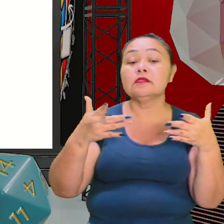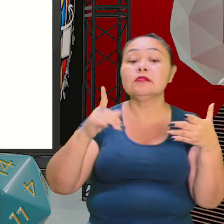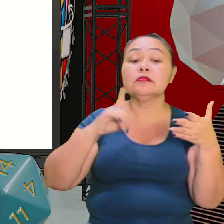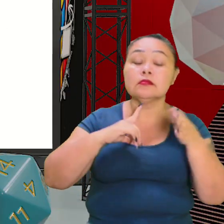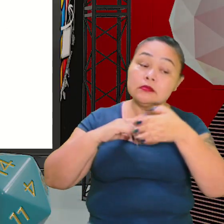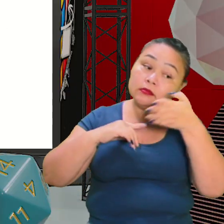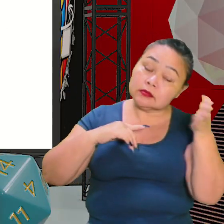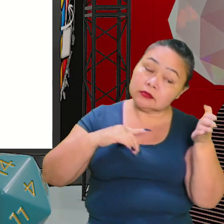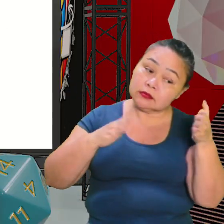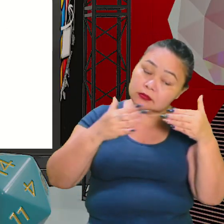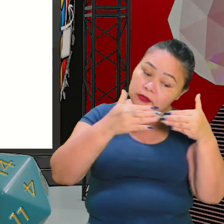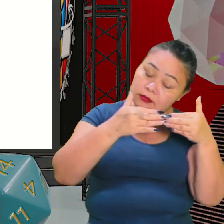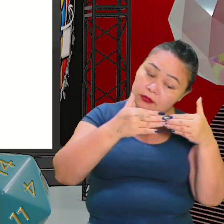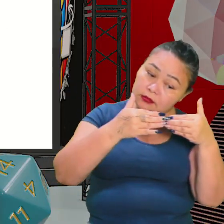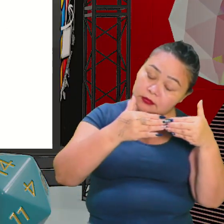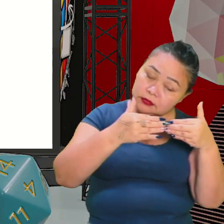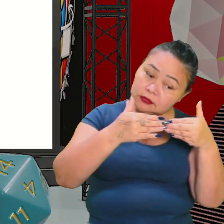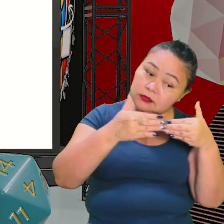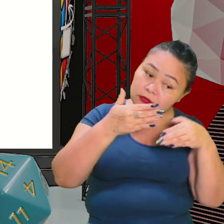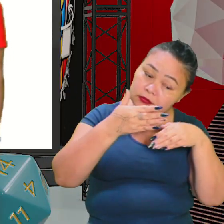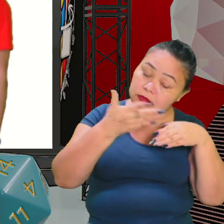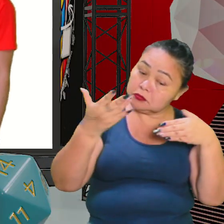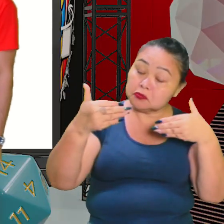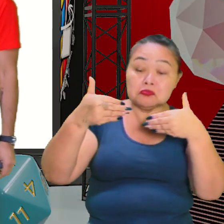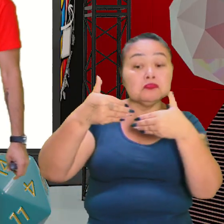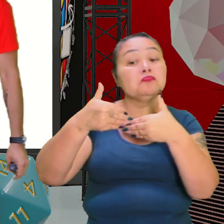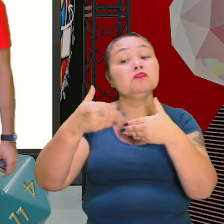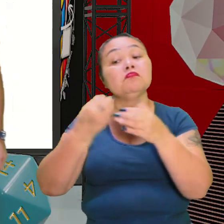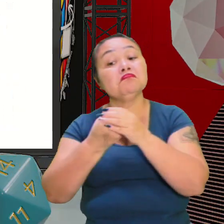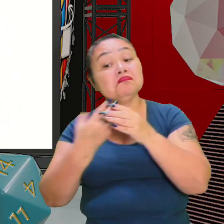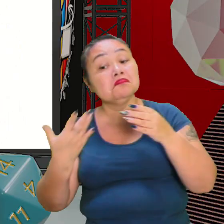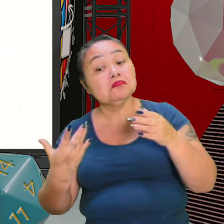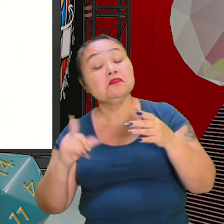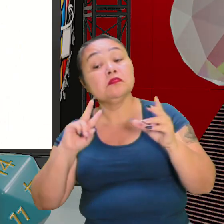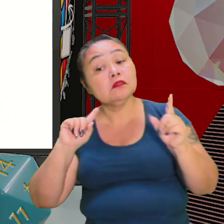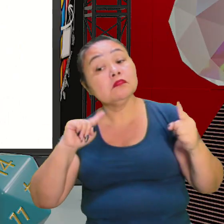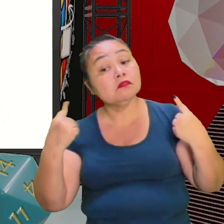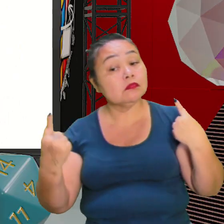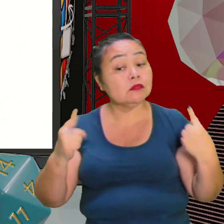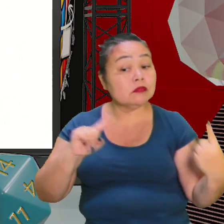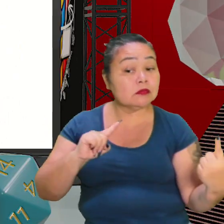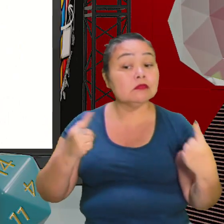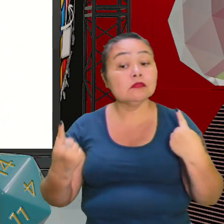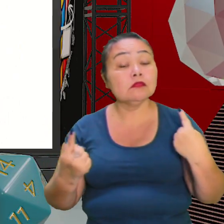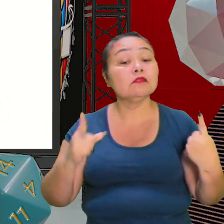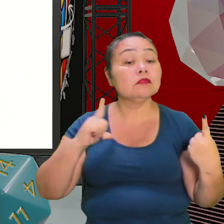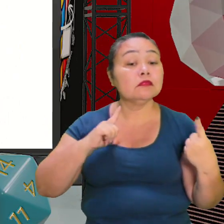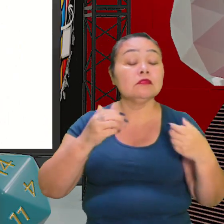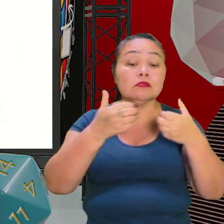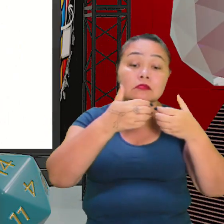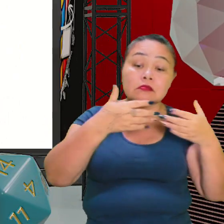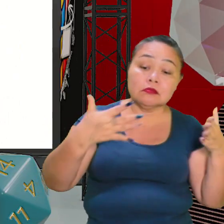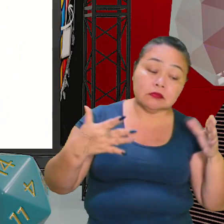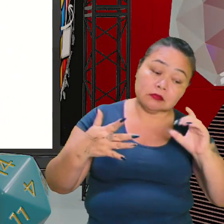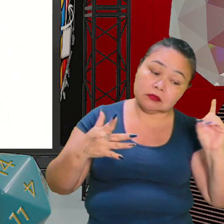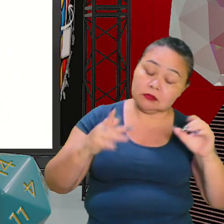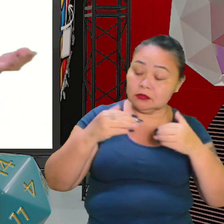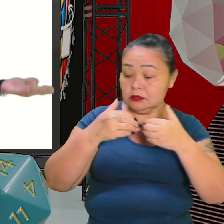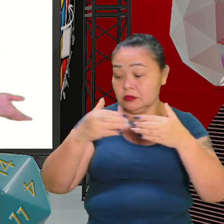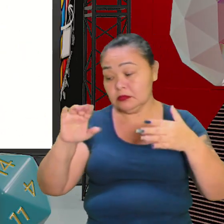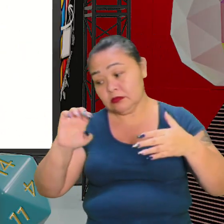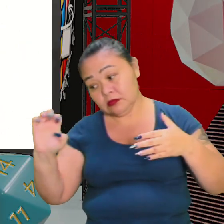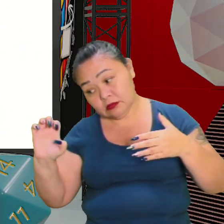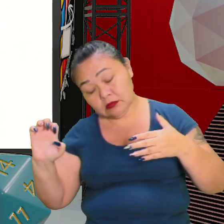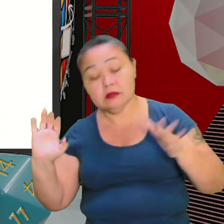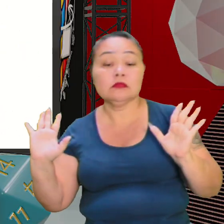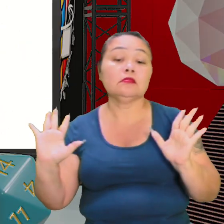que tem de um lado, fechou de um lado, participa, não fechou do outro. Pode ser ao contrário? Pode. Aí tem o semiaberto à direita e o semiaberto